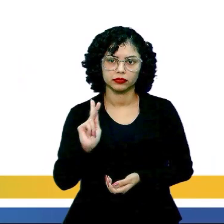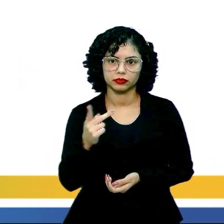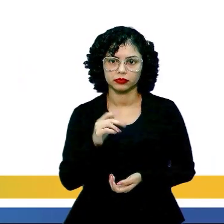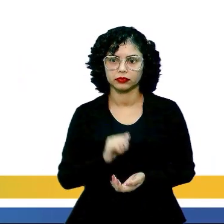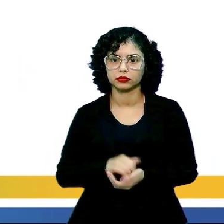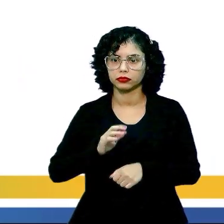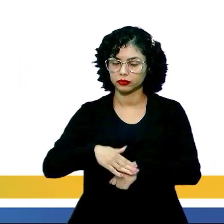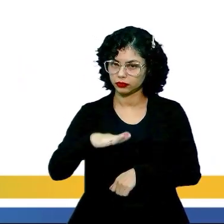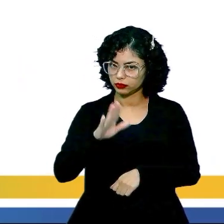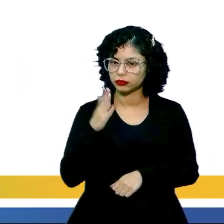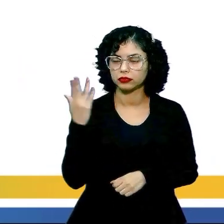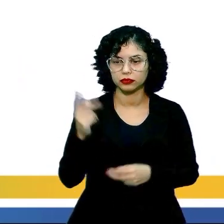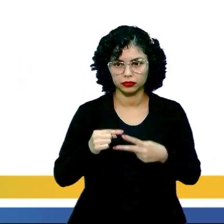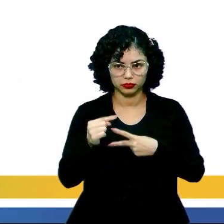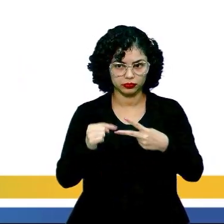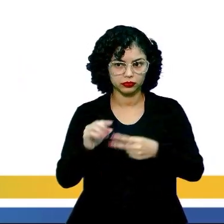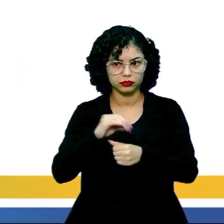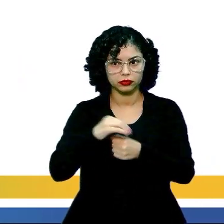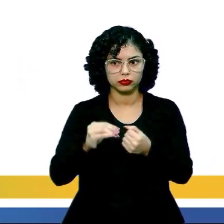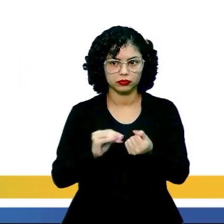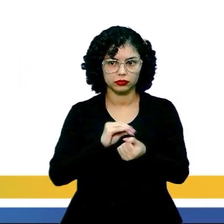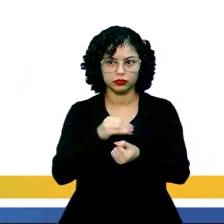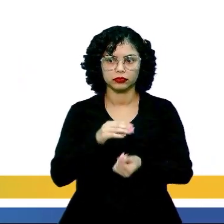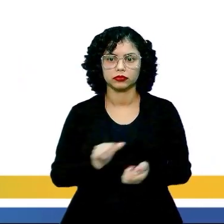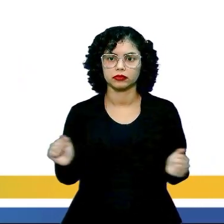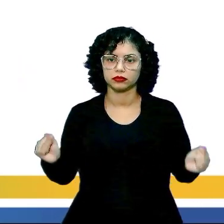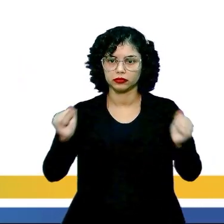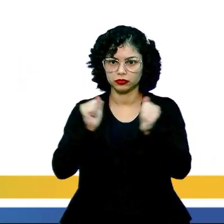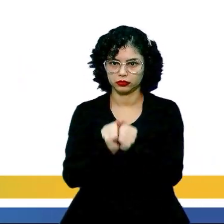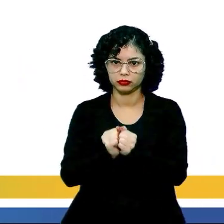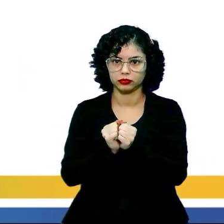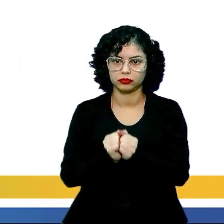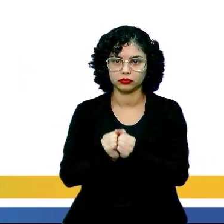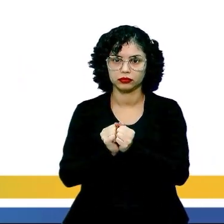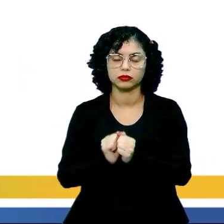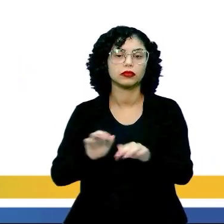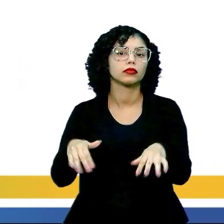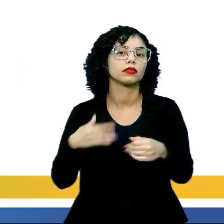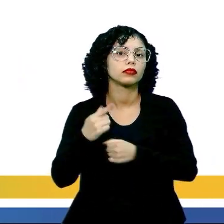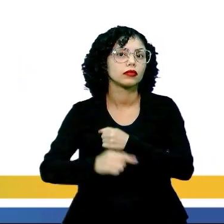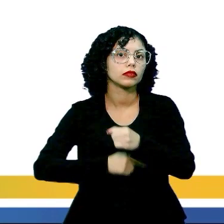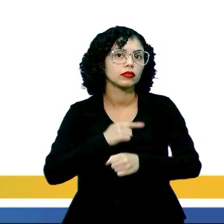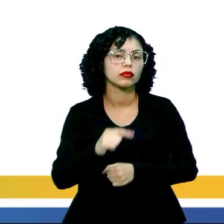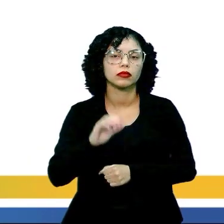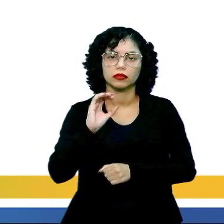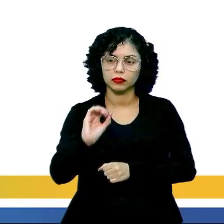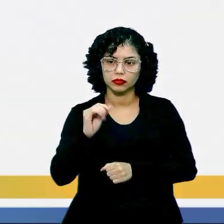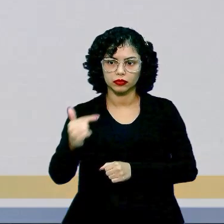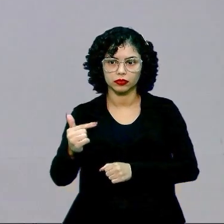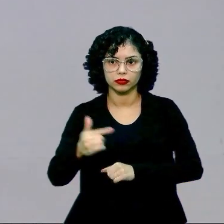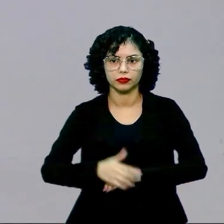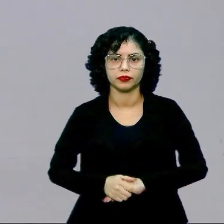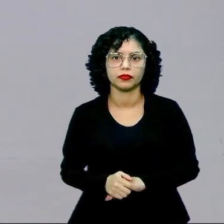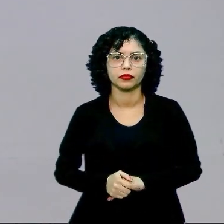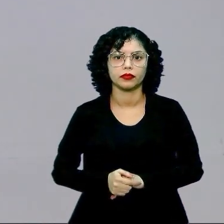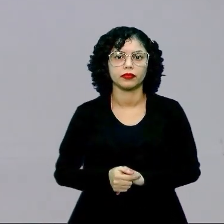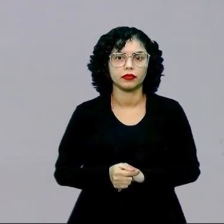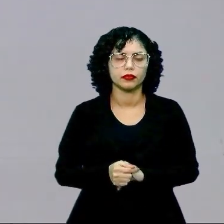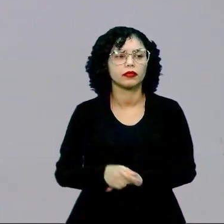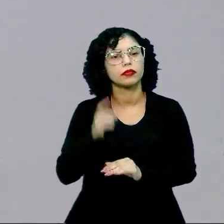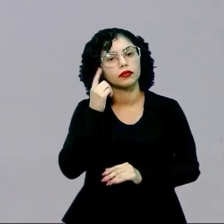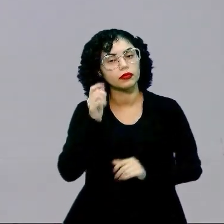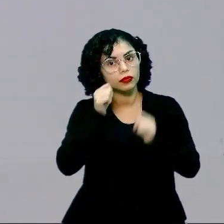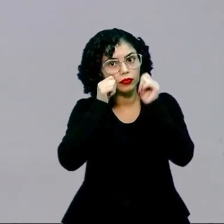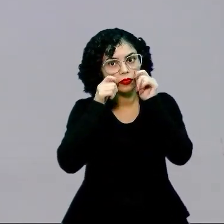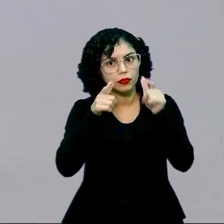hidrogênio, bastante hidrogênio nas duas moléculas, e junto com o hidrogênio você tem qual átomo? O oxigênio. Então, quem